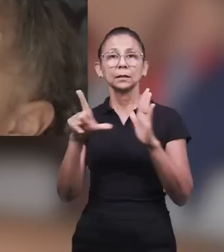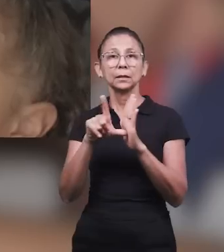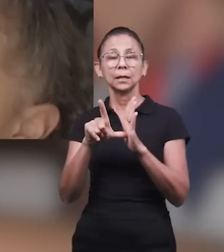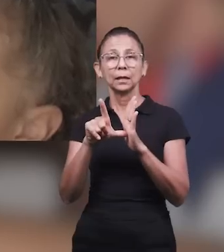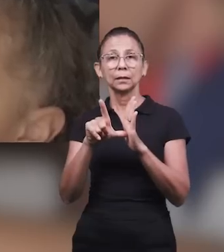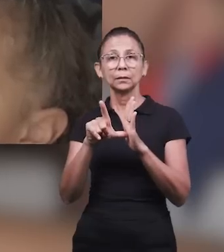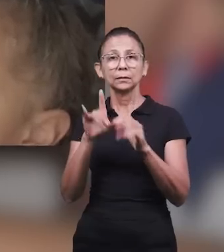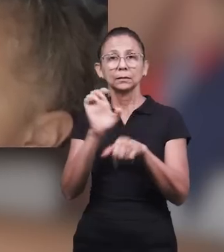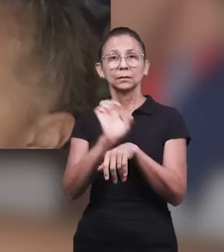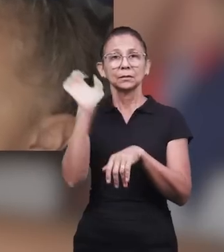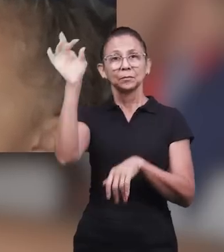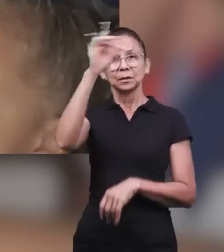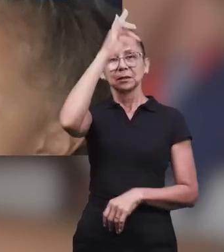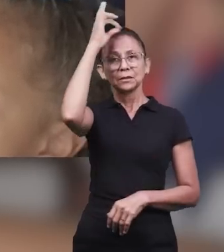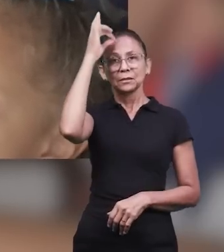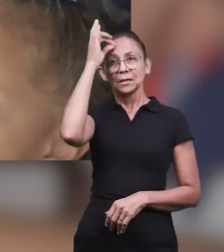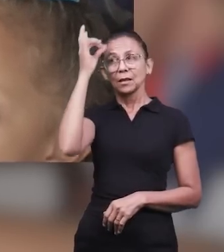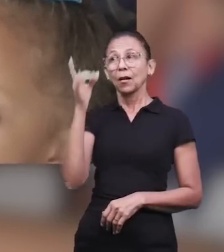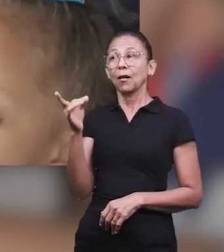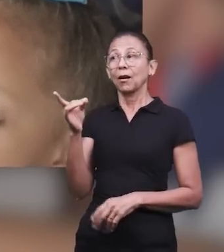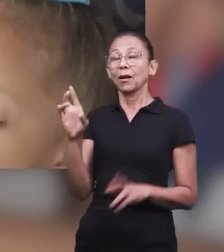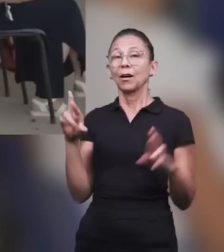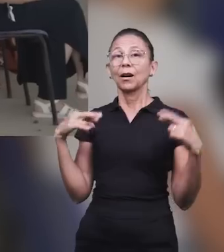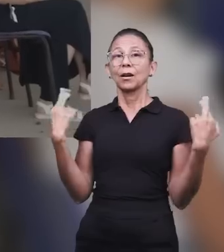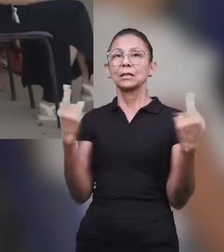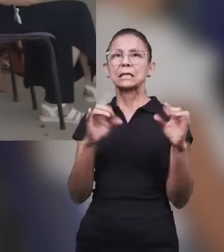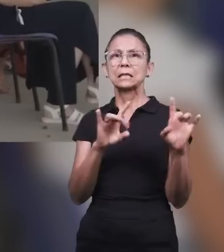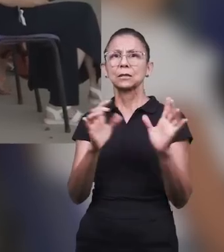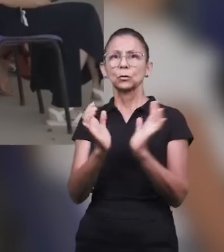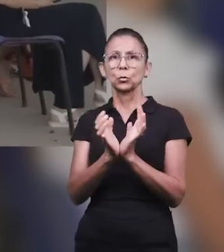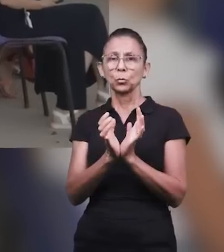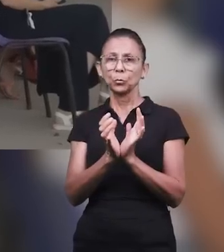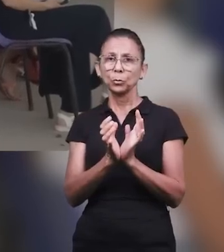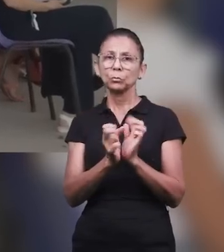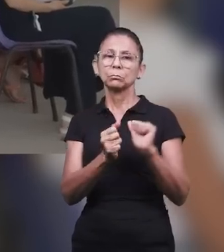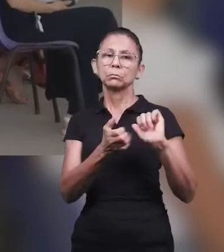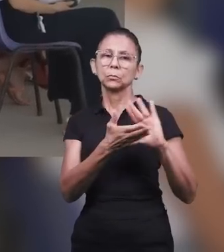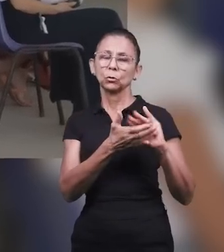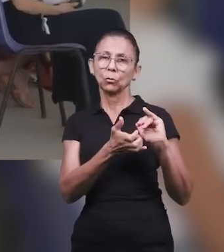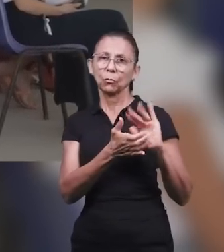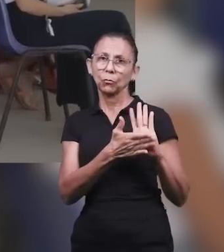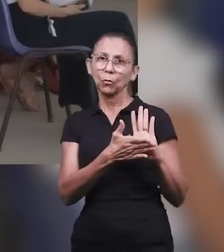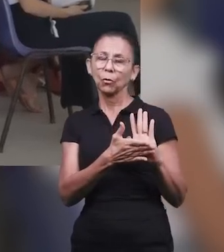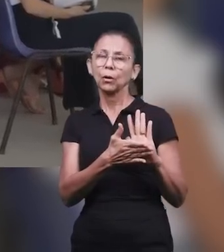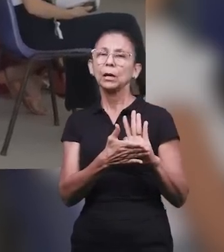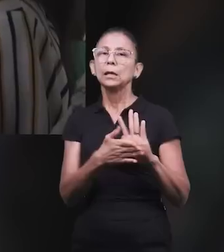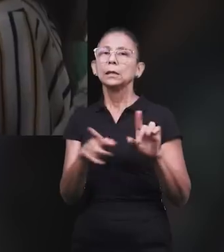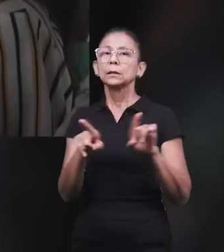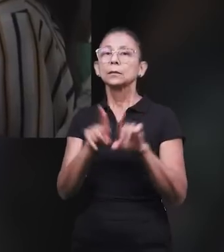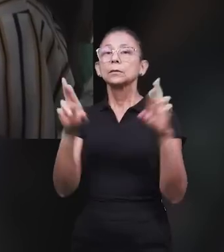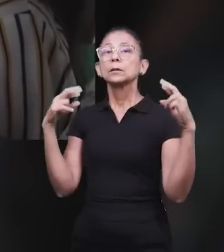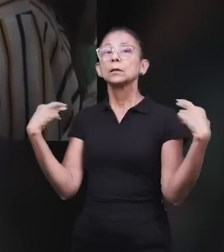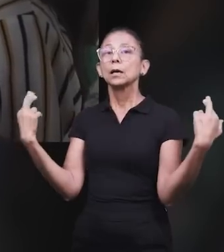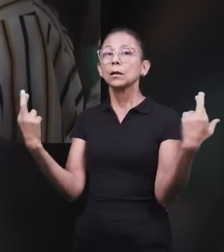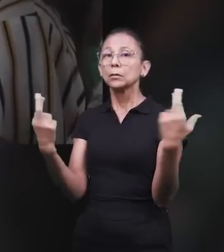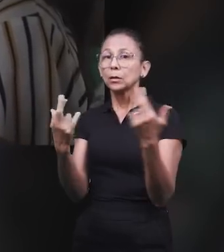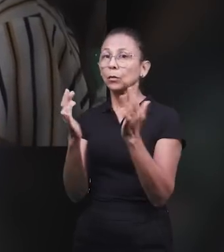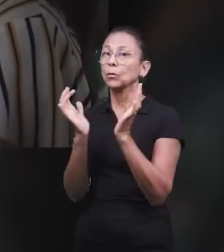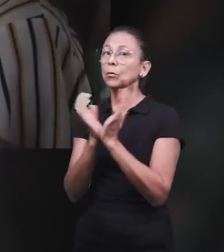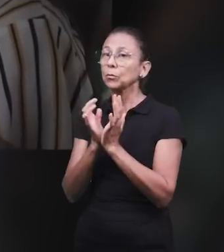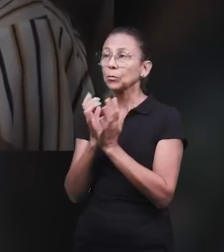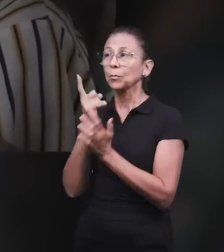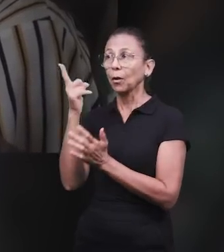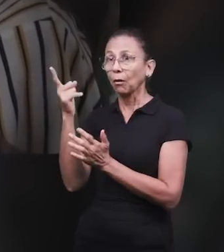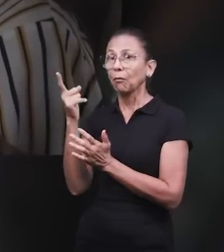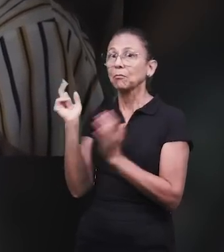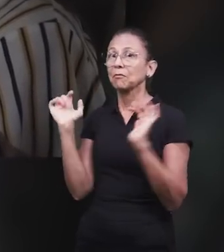do Espírito Santo, aconteceu ali uma reunião especial com os grupos de louvor da igreja e também uma reunião com os grupos de louvor. Olha,